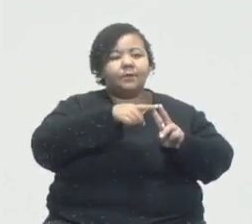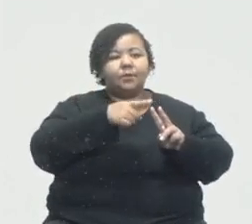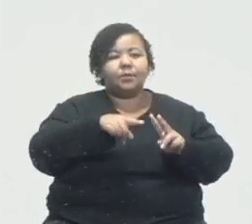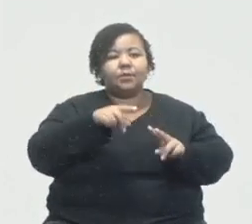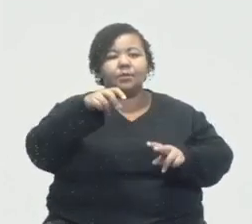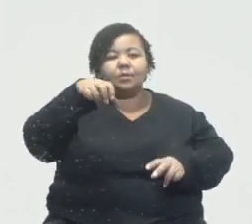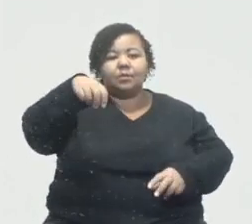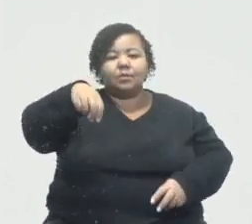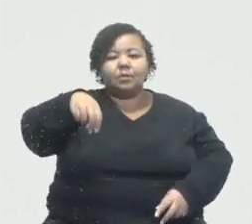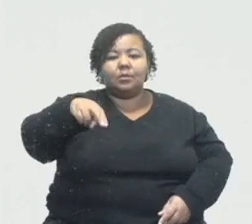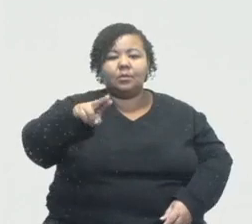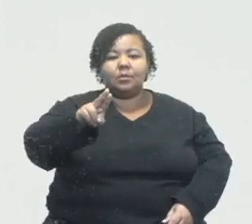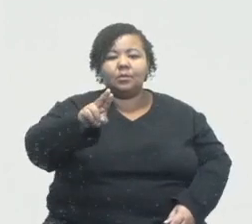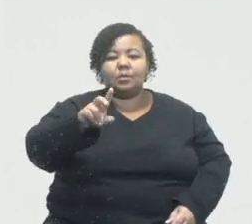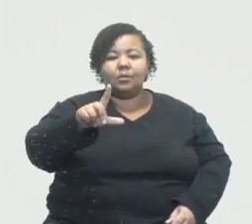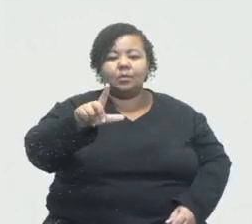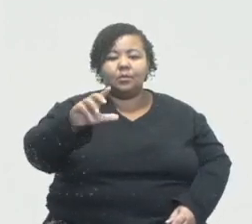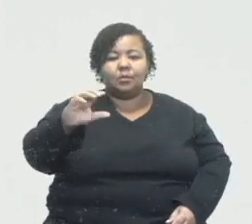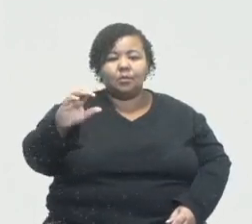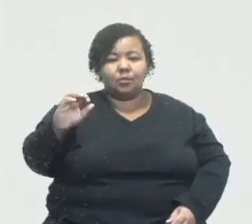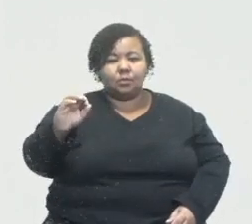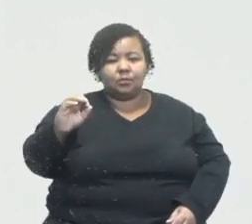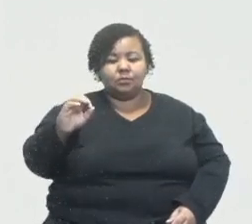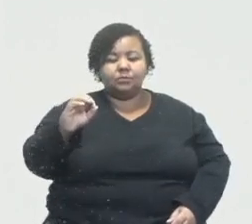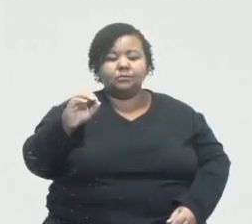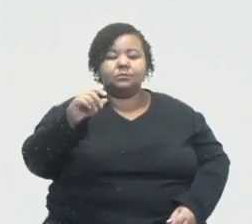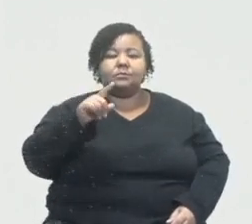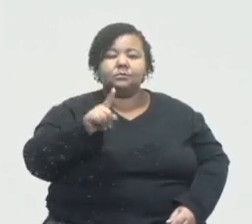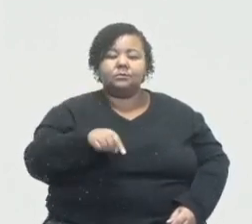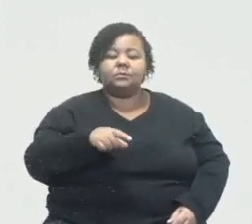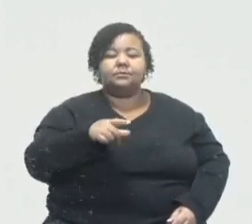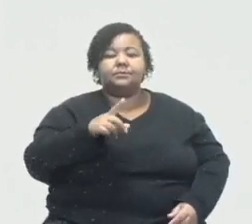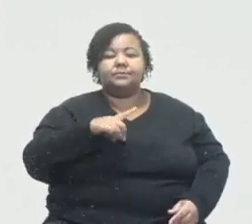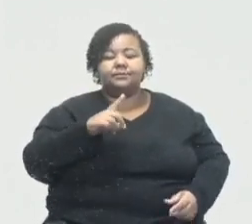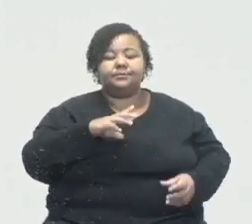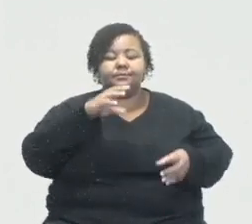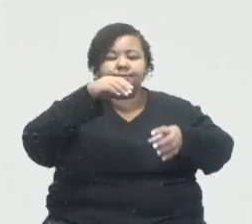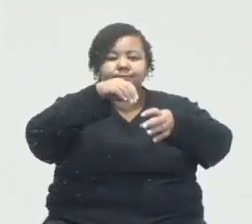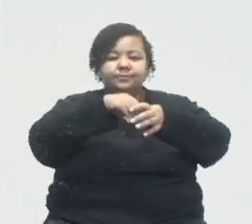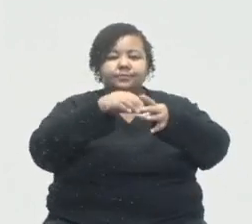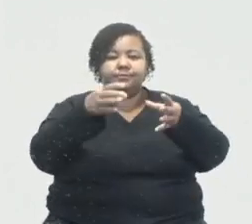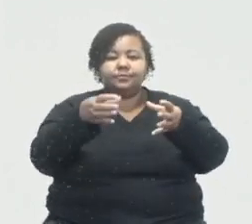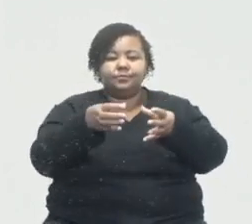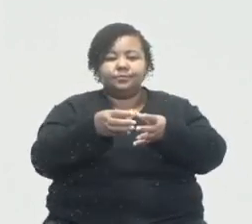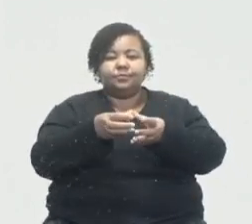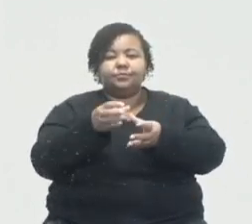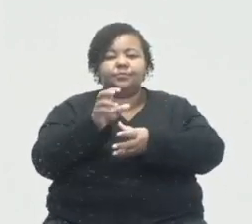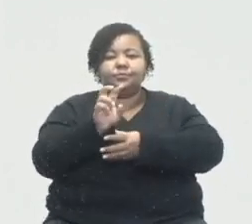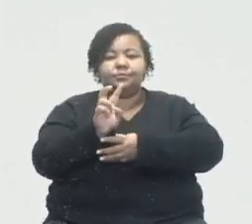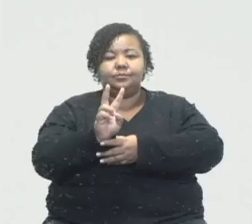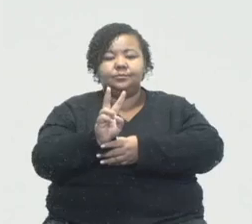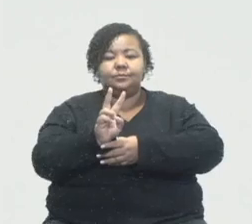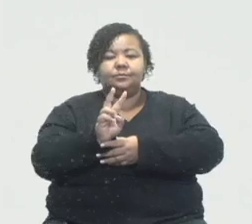que pertence ao nosso espaço vetorial V, nosso conjunto V. Temos